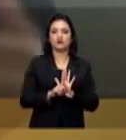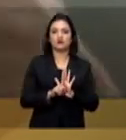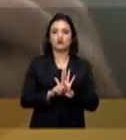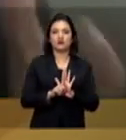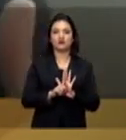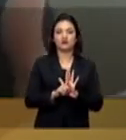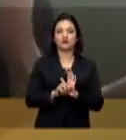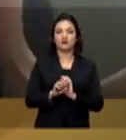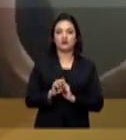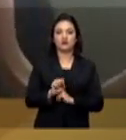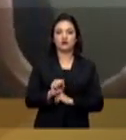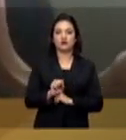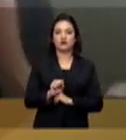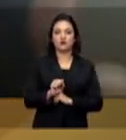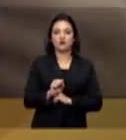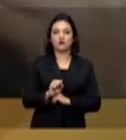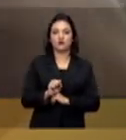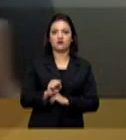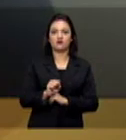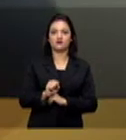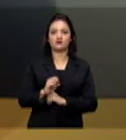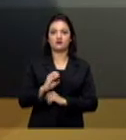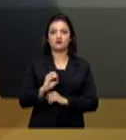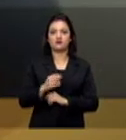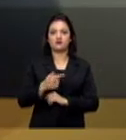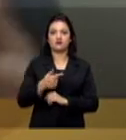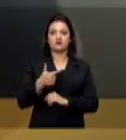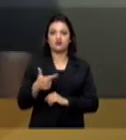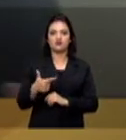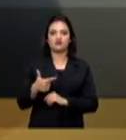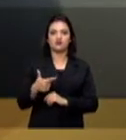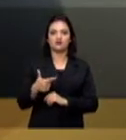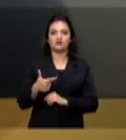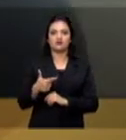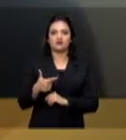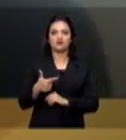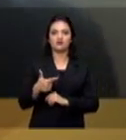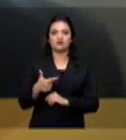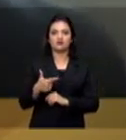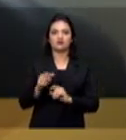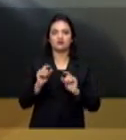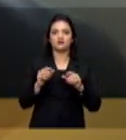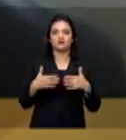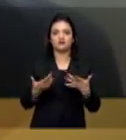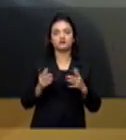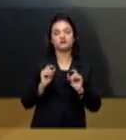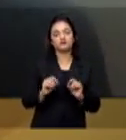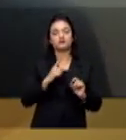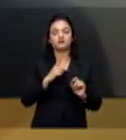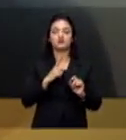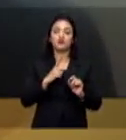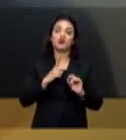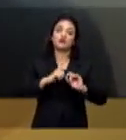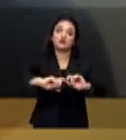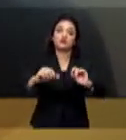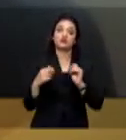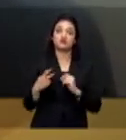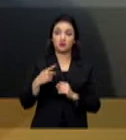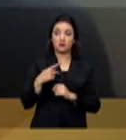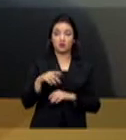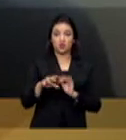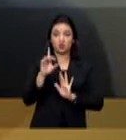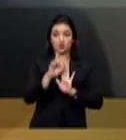hediondo. Então vejam que a resposta penal é bastante severa a uma conduta que, a nosso ver, não mereceria